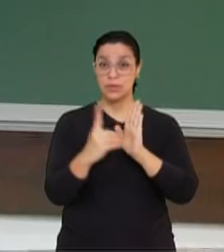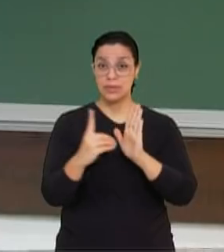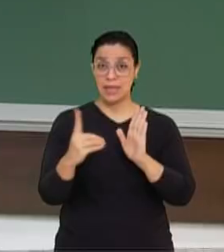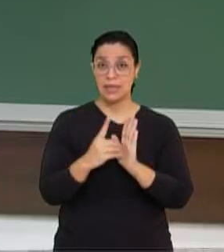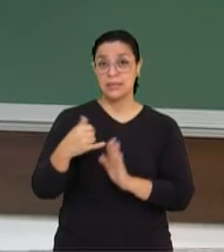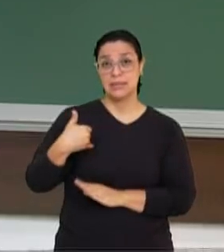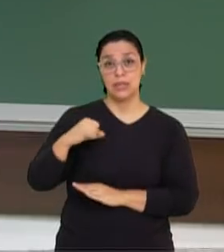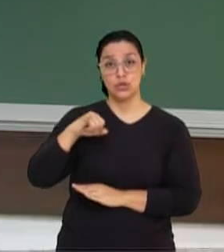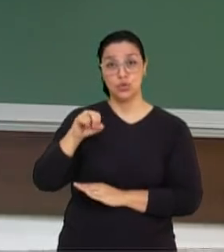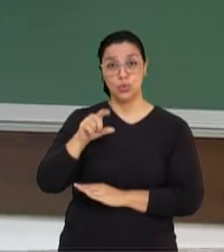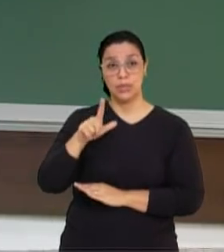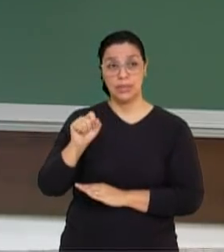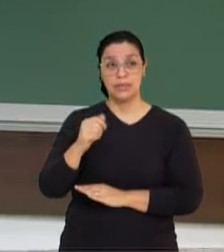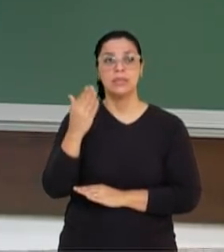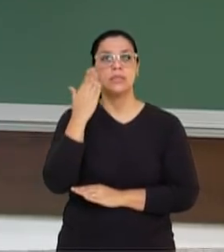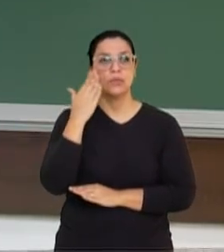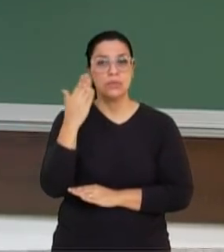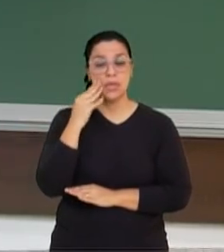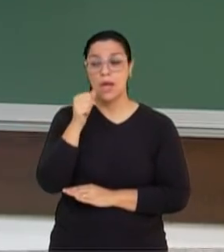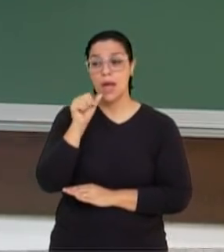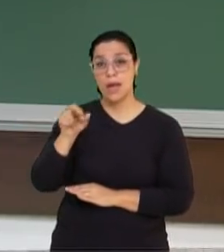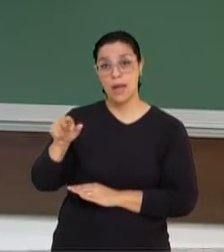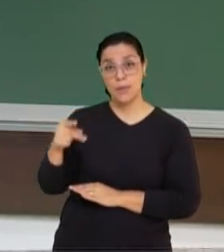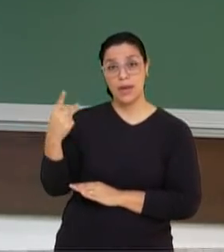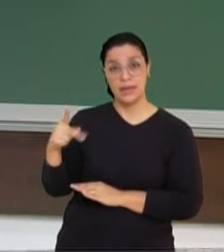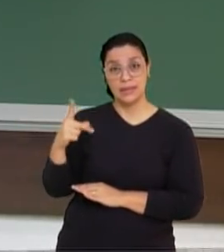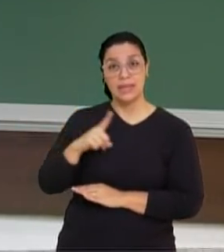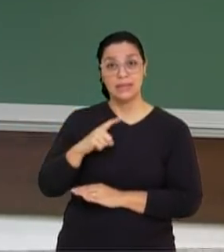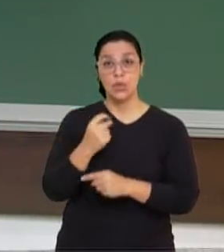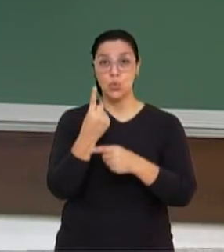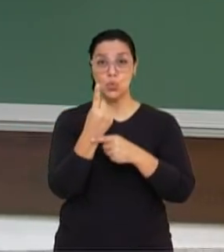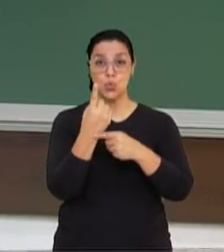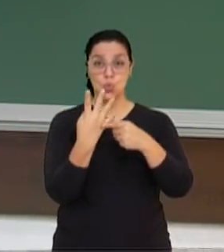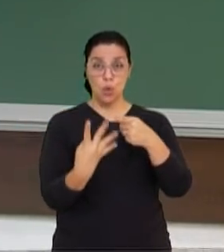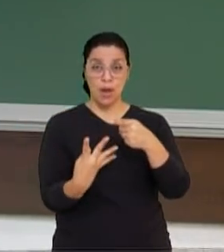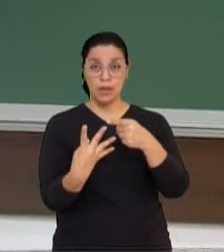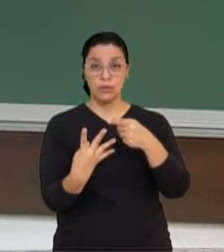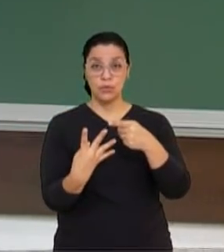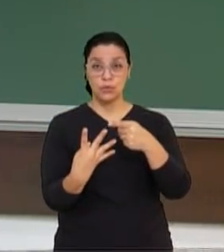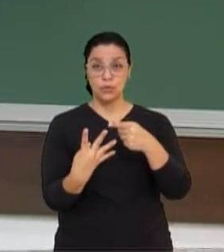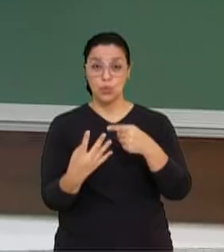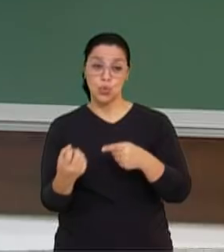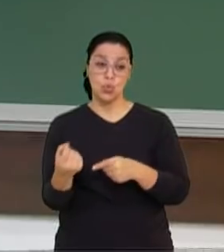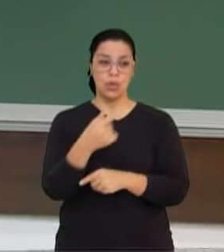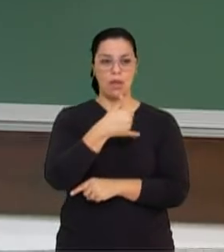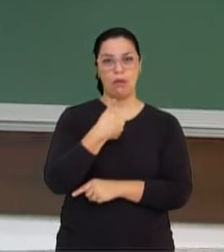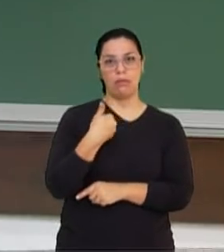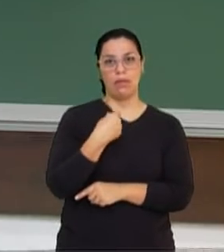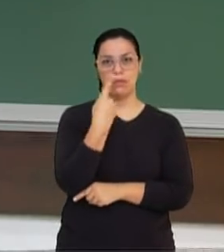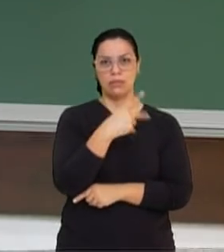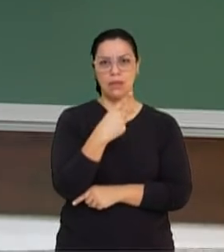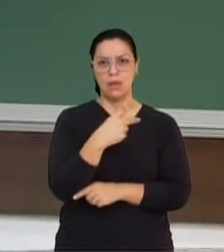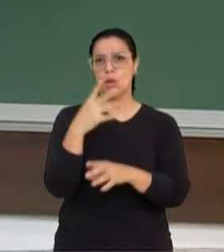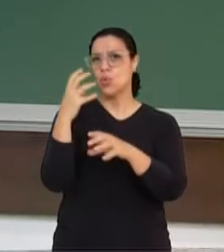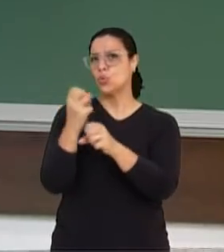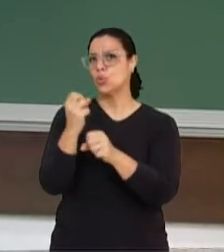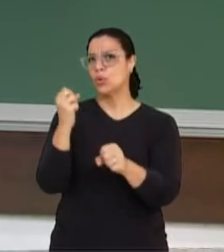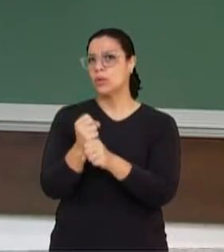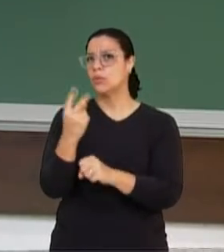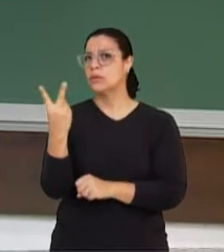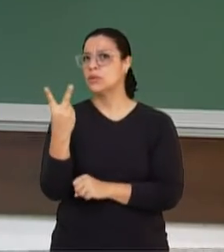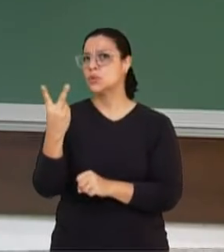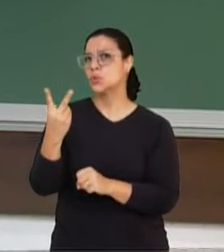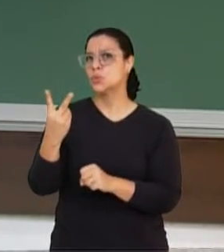aí da Juliana. Sabendo que a irmã de Juliana possui 1/4 da idade dela, qual seria a soma da idade